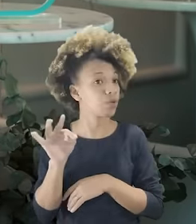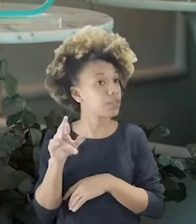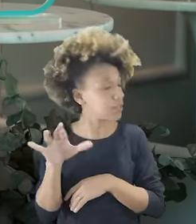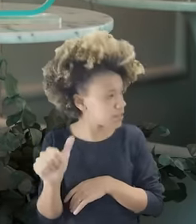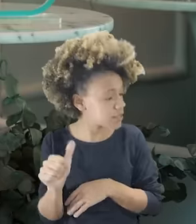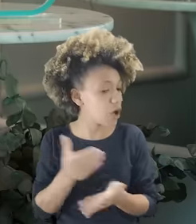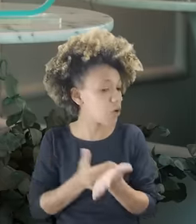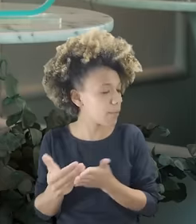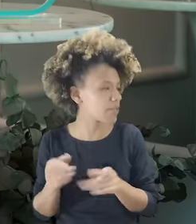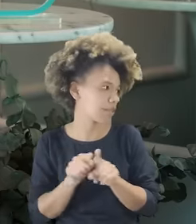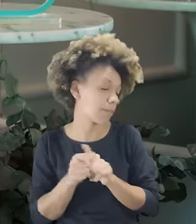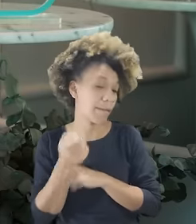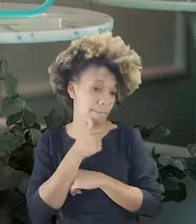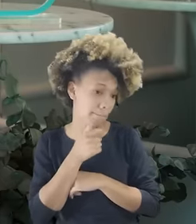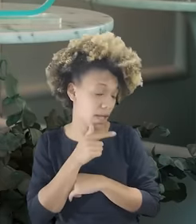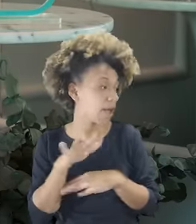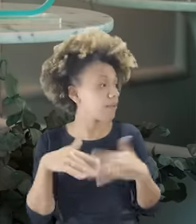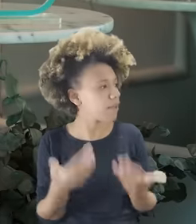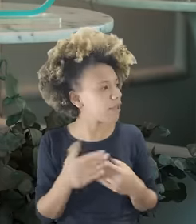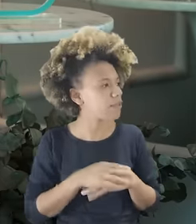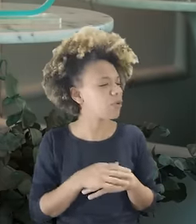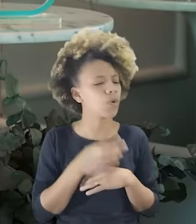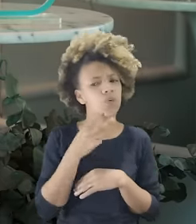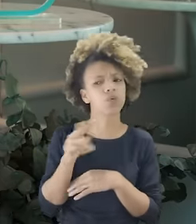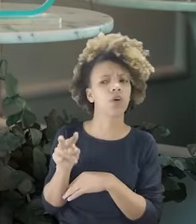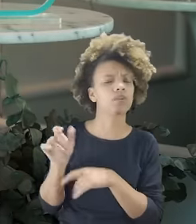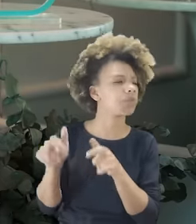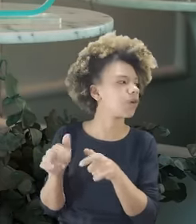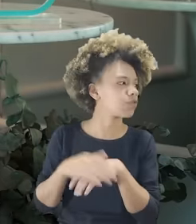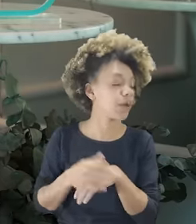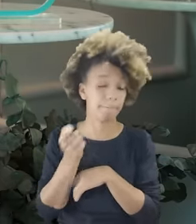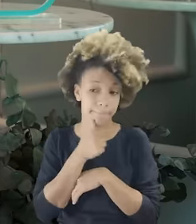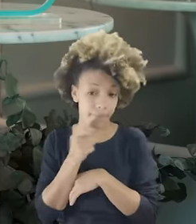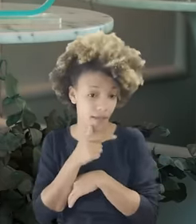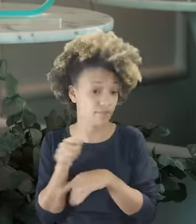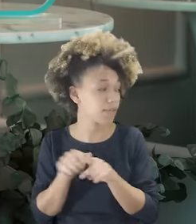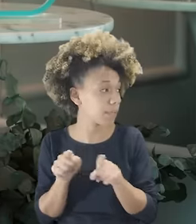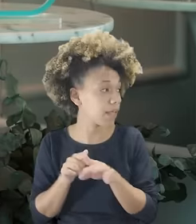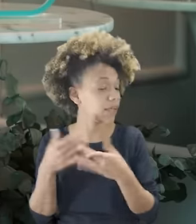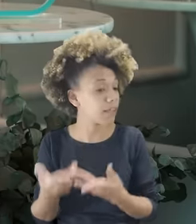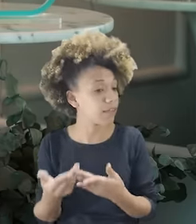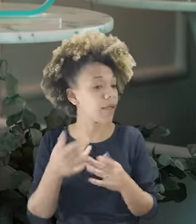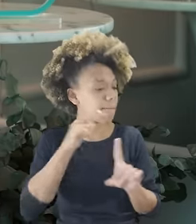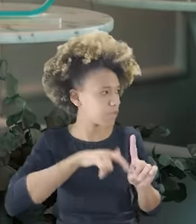ele começa a fazer comédia Stand Up E aí os olhos se voltam para comete stand up e a comédia de personagem ela